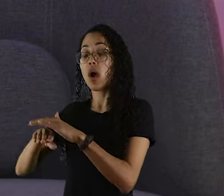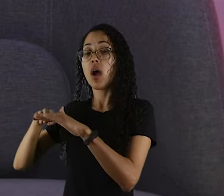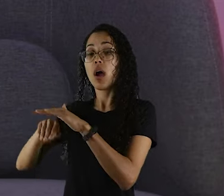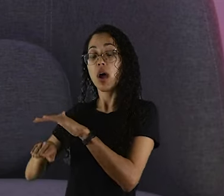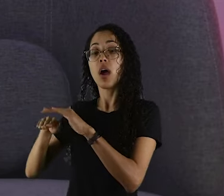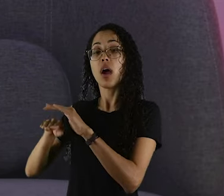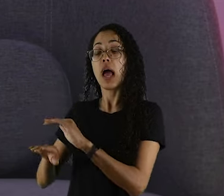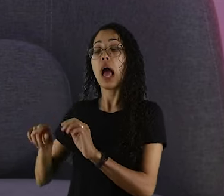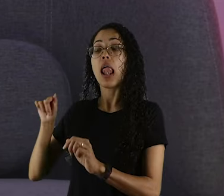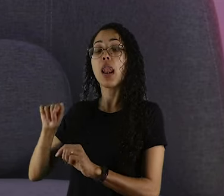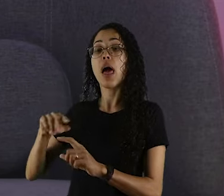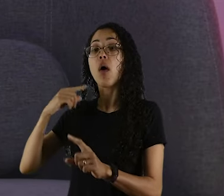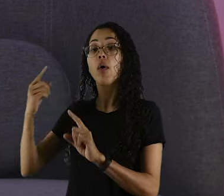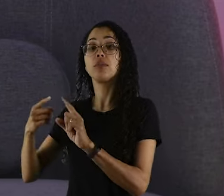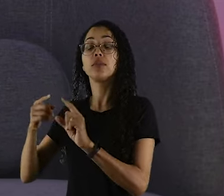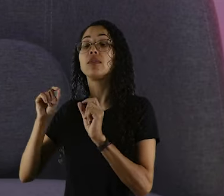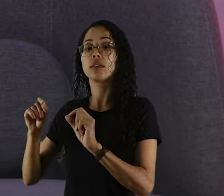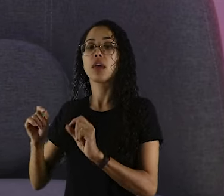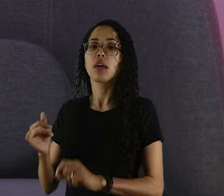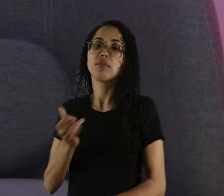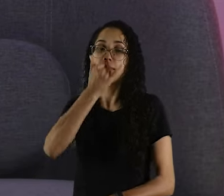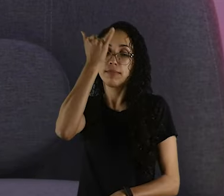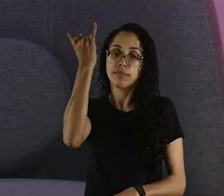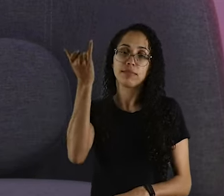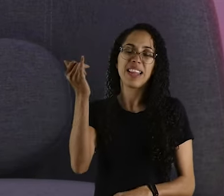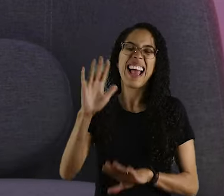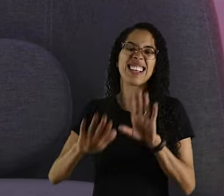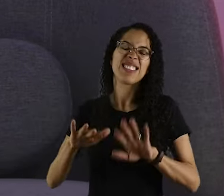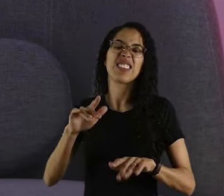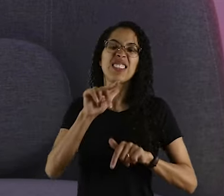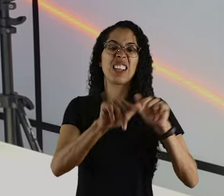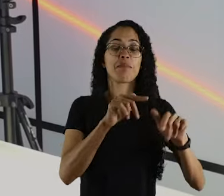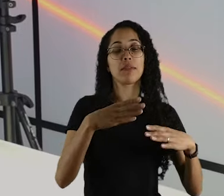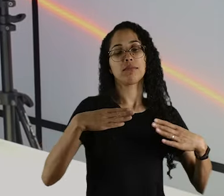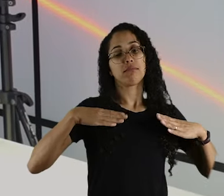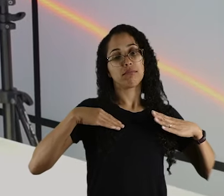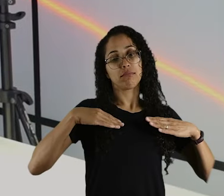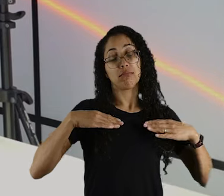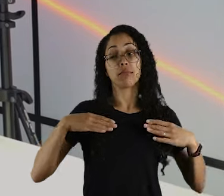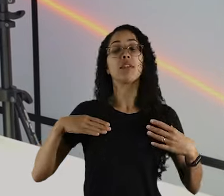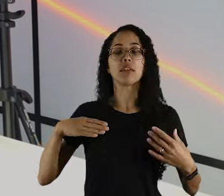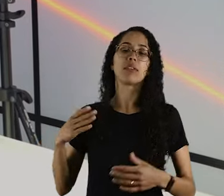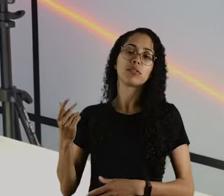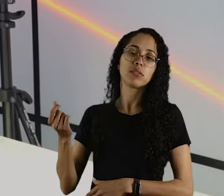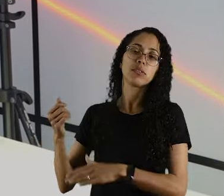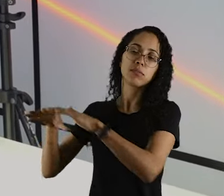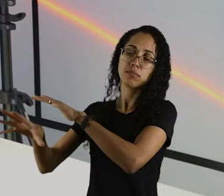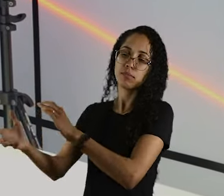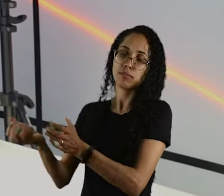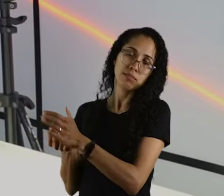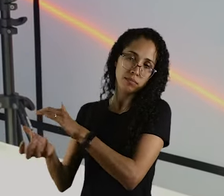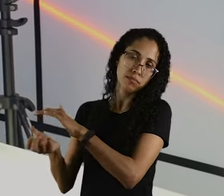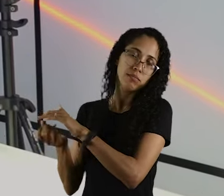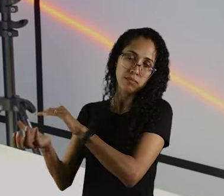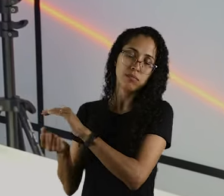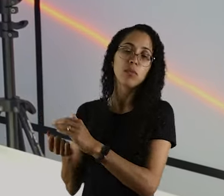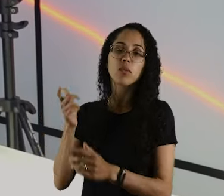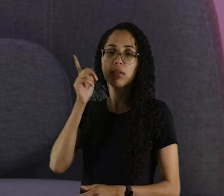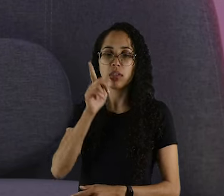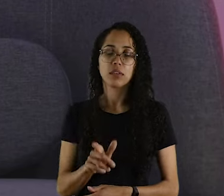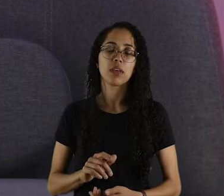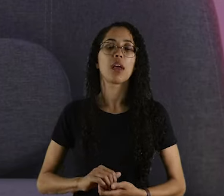alguma coisa acontecesse, eu tivesse que parar de trabalhar, ficasse impossibilitado de trabalhar. Eu, como muitos brasileiros, sou um profissional